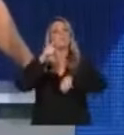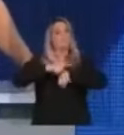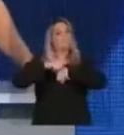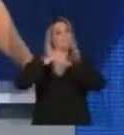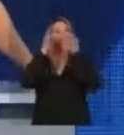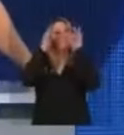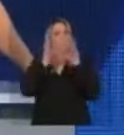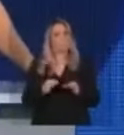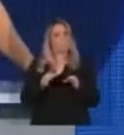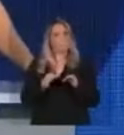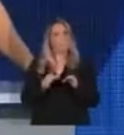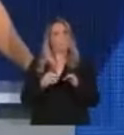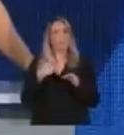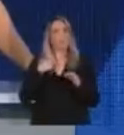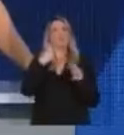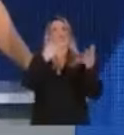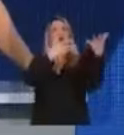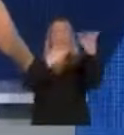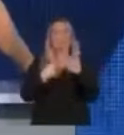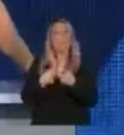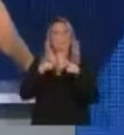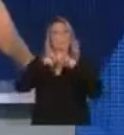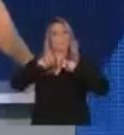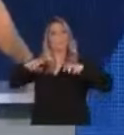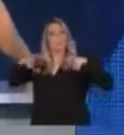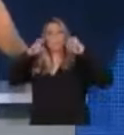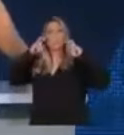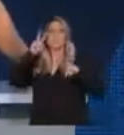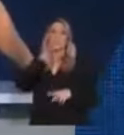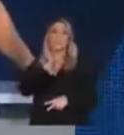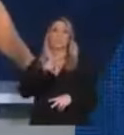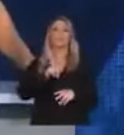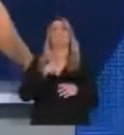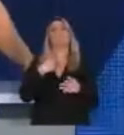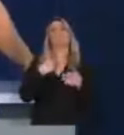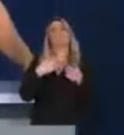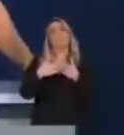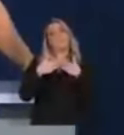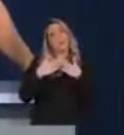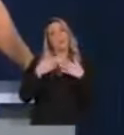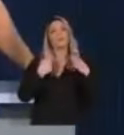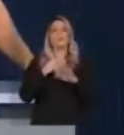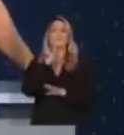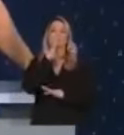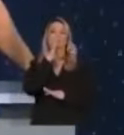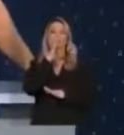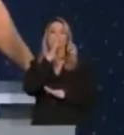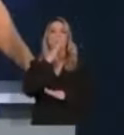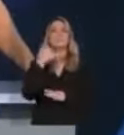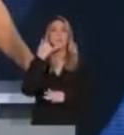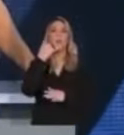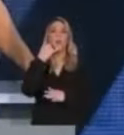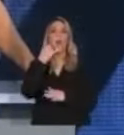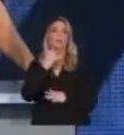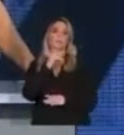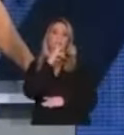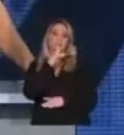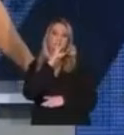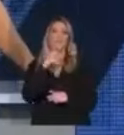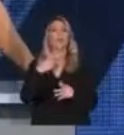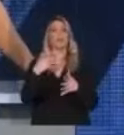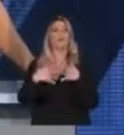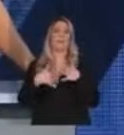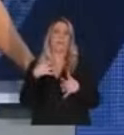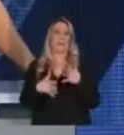combinado aos nossos convidados na plateia pedimos por favor que evitem manifestações e que coloquem o celular no modo silencioso para não atrapalhar o